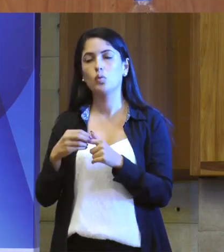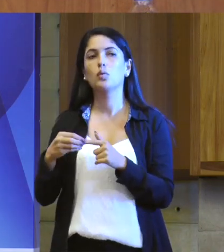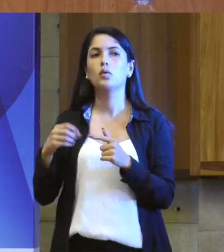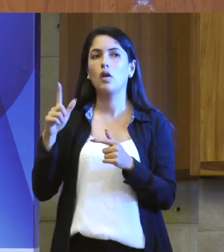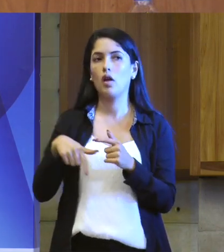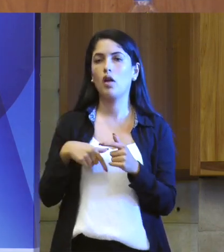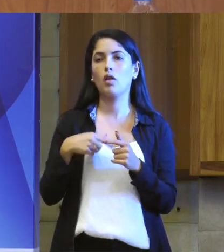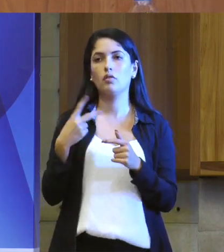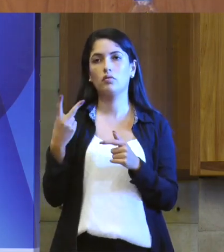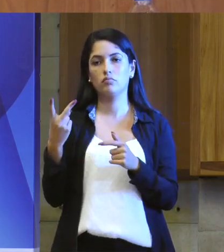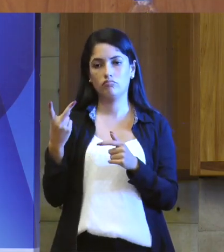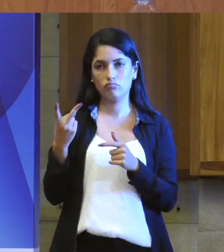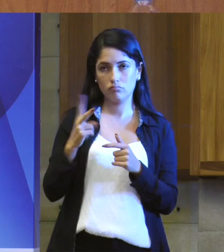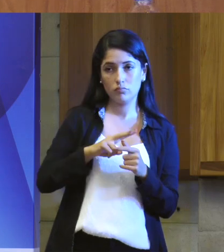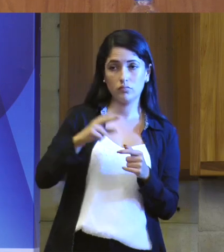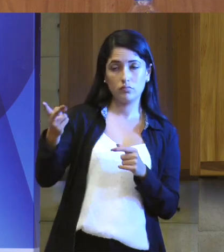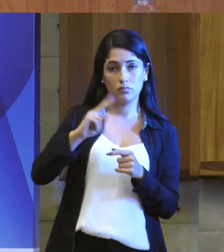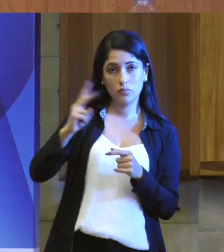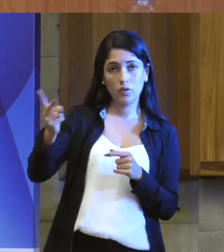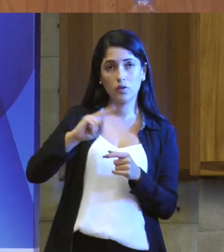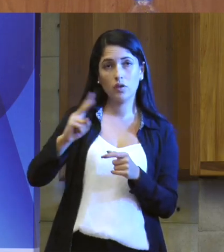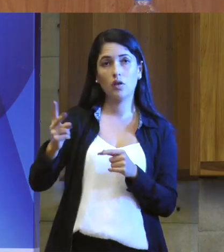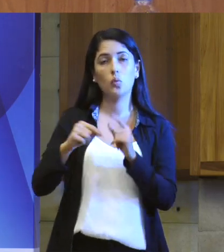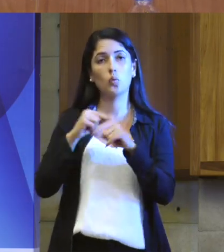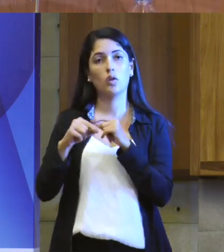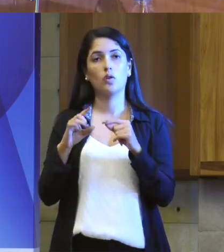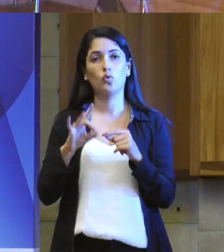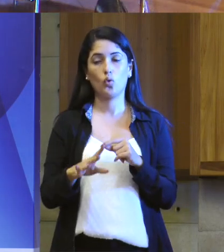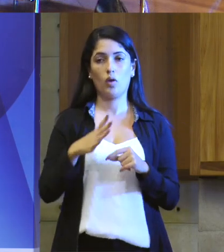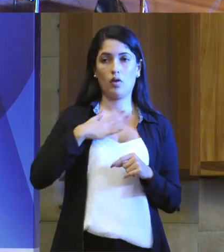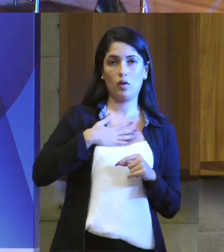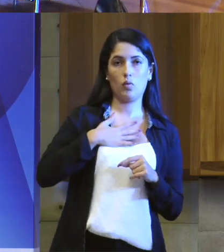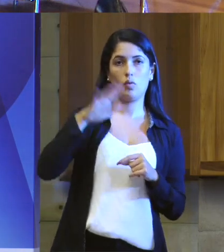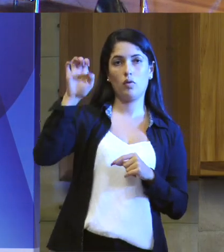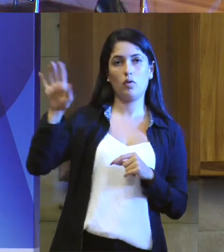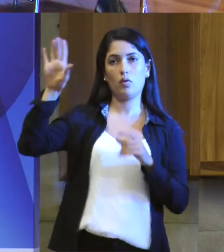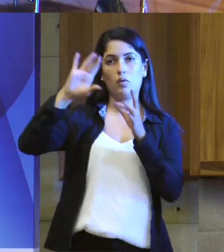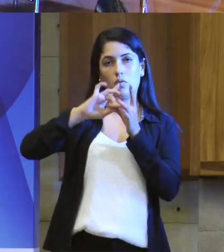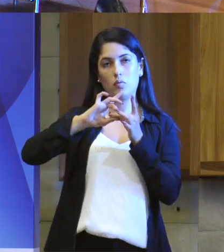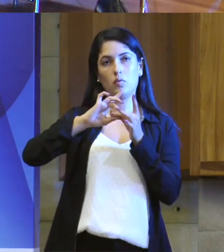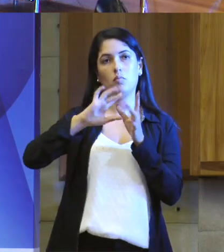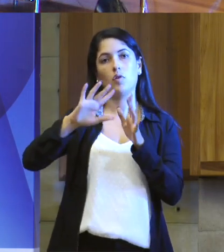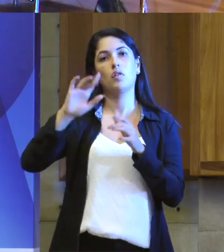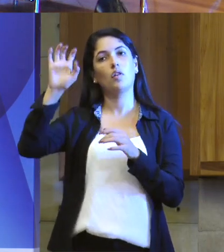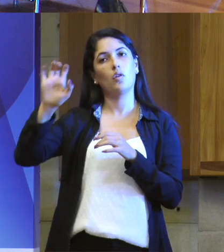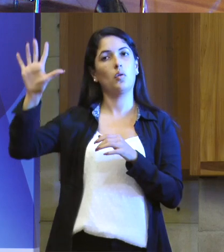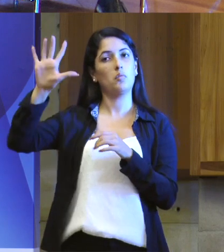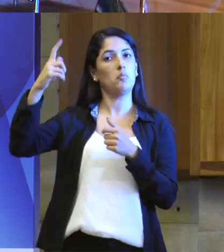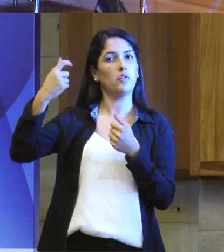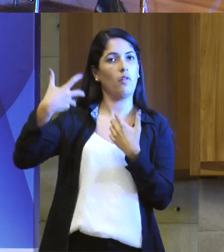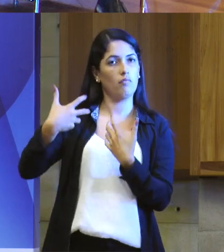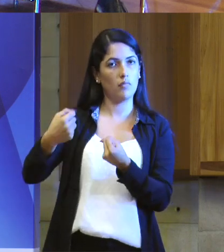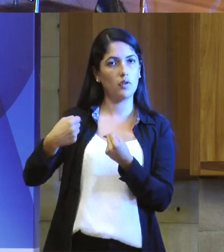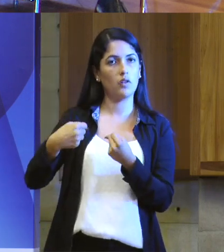brasil pode ter o acordo em vigor só ele como europeia agora claro que você tem que combinar com outro lado os europeus têm que